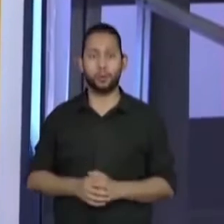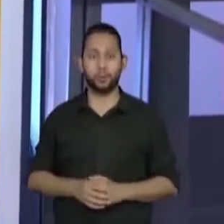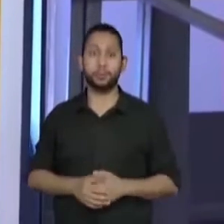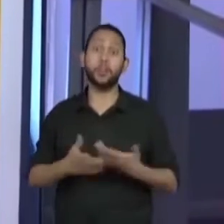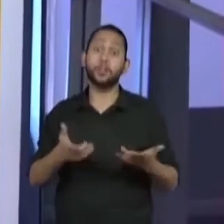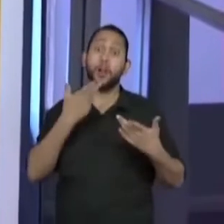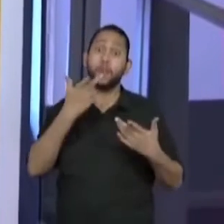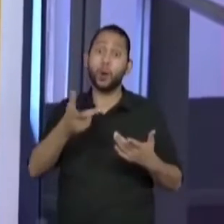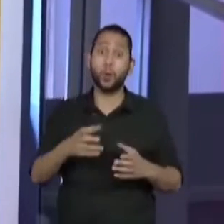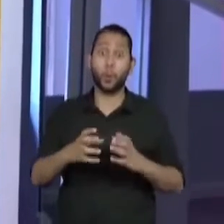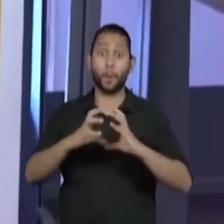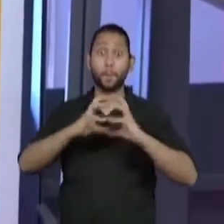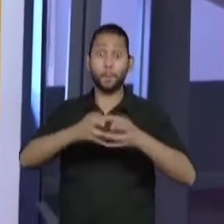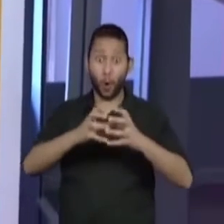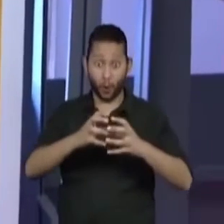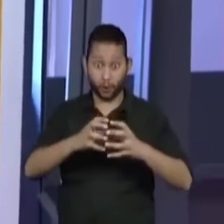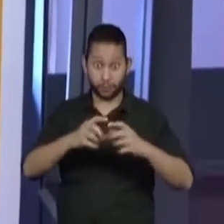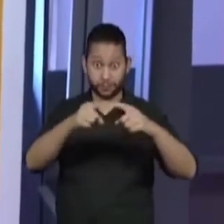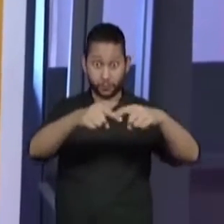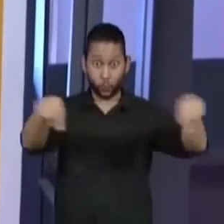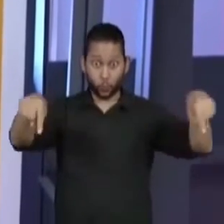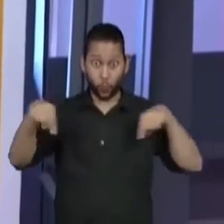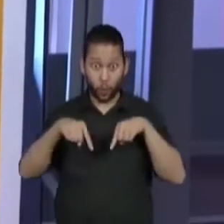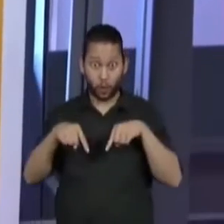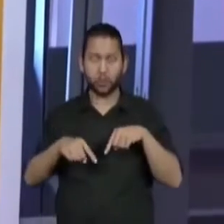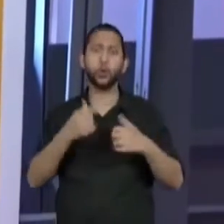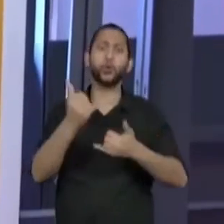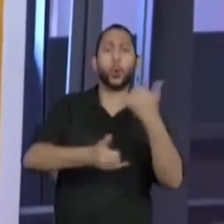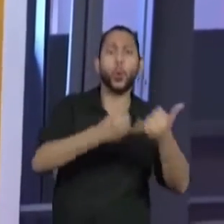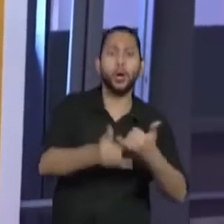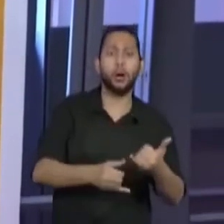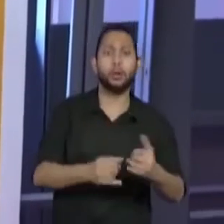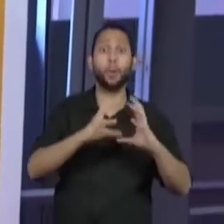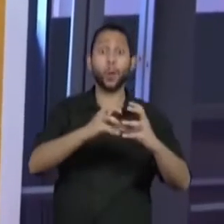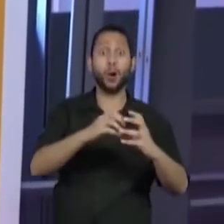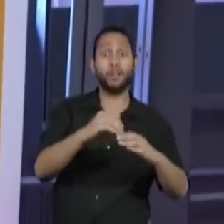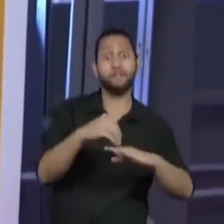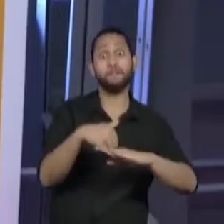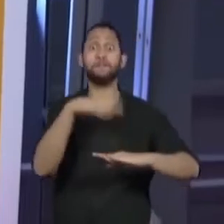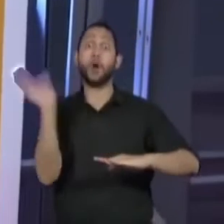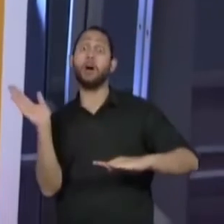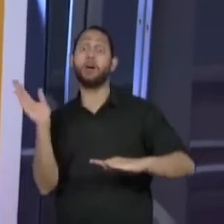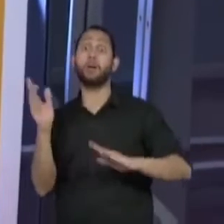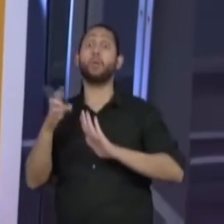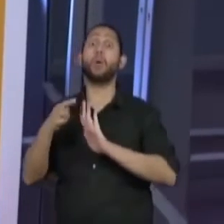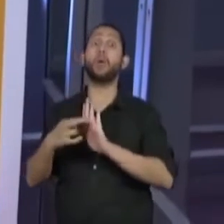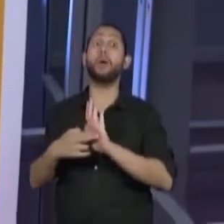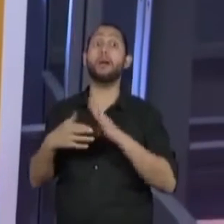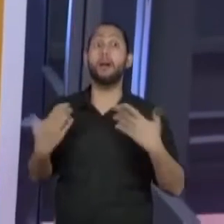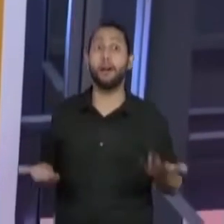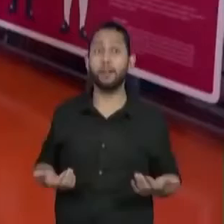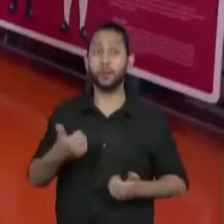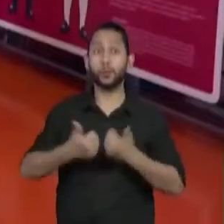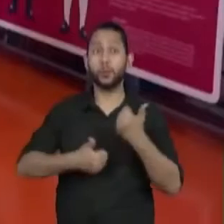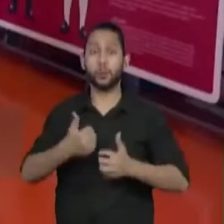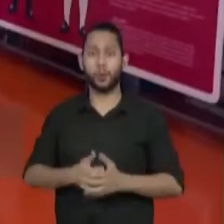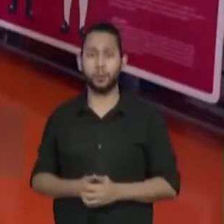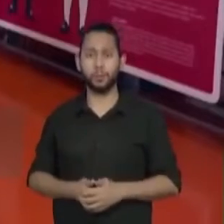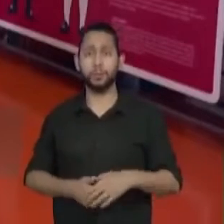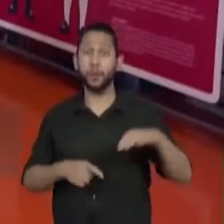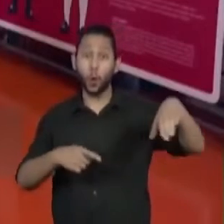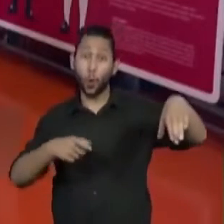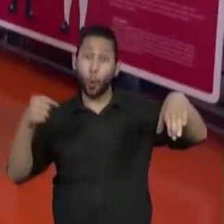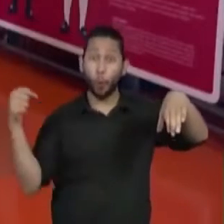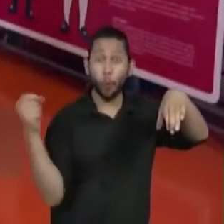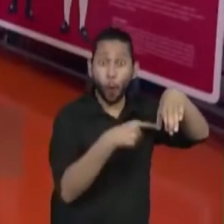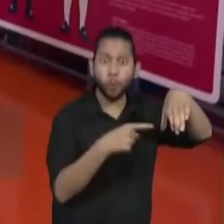jogo ou fora do jogo. Sim, até porque a bola acaba saindo ali do jogo e tem regras para isso também, né? E pro gol ser válido